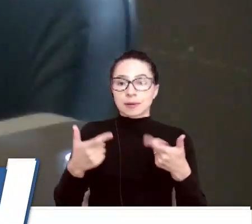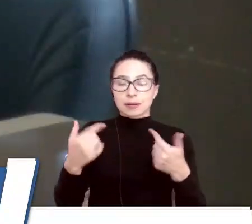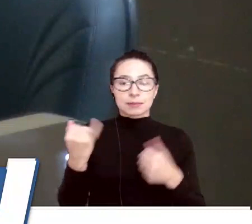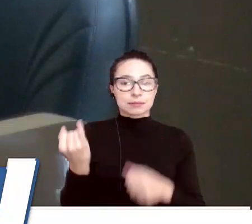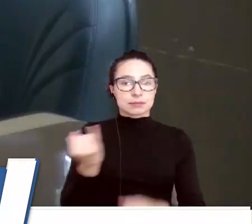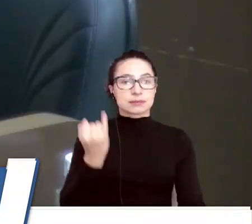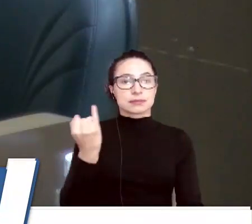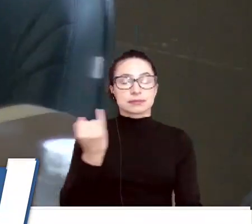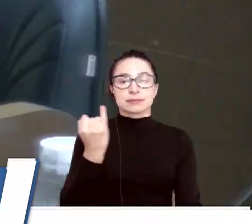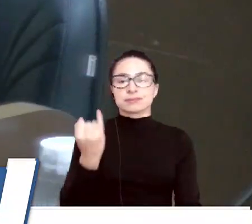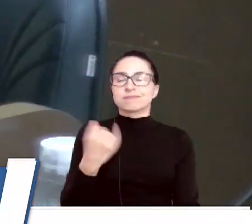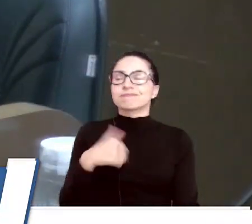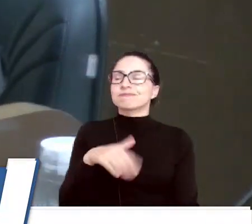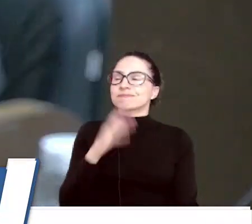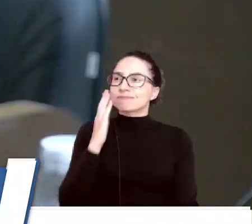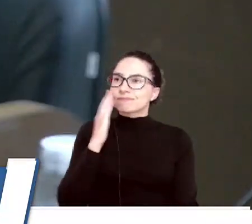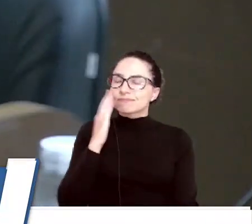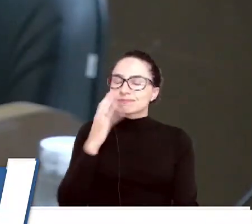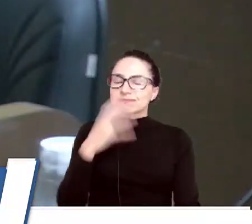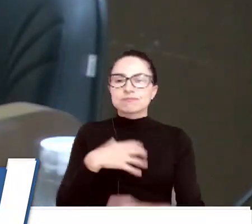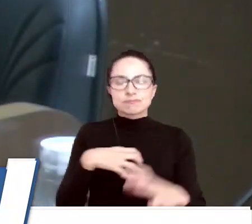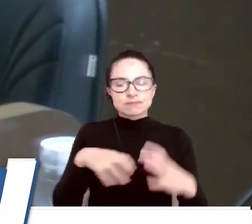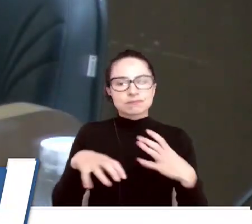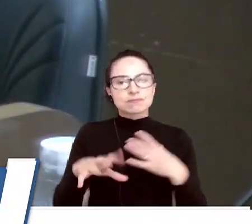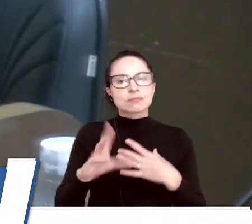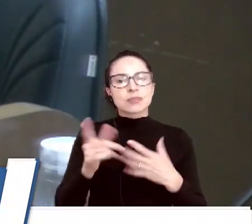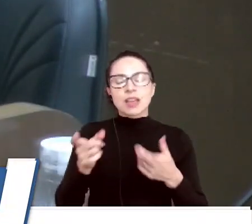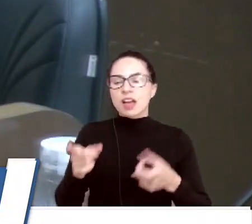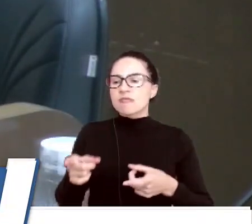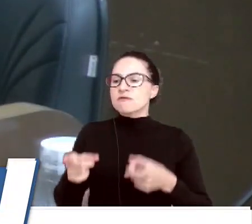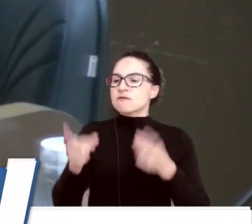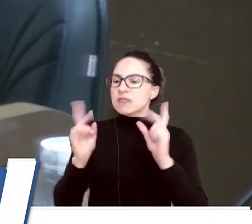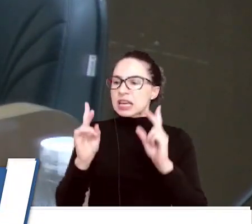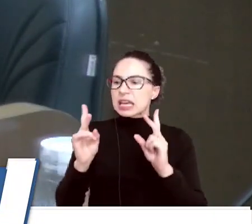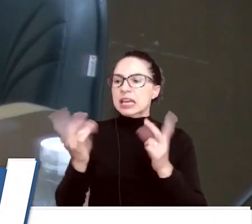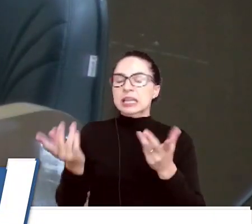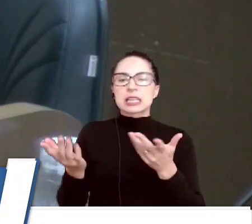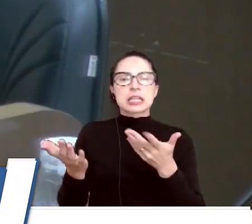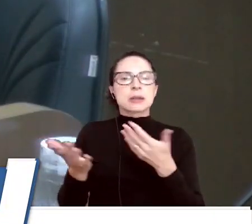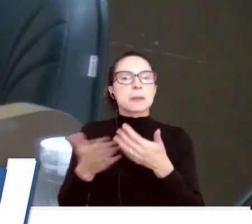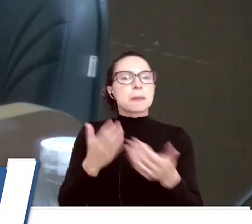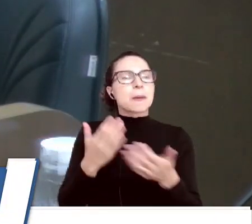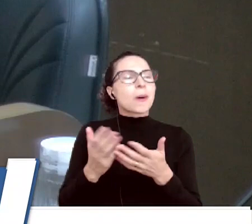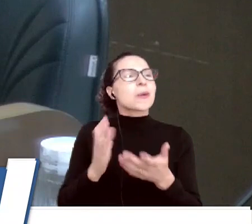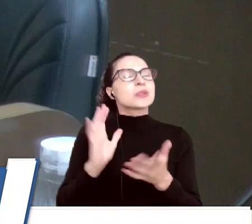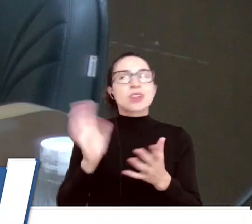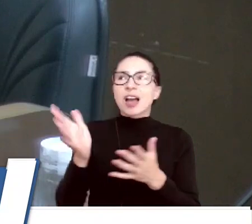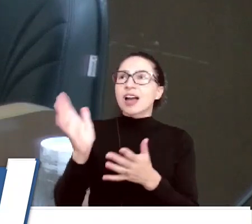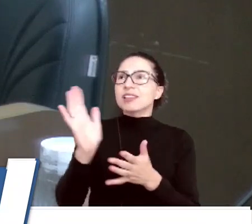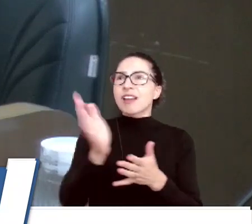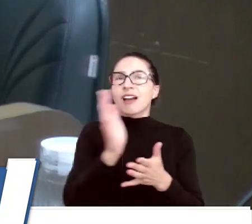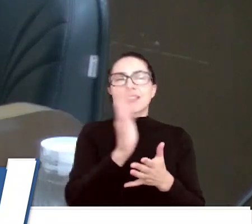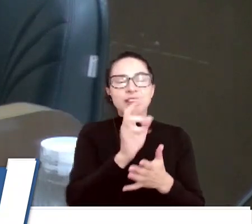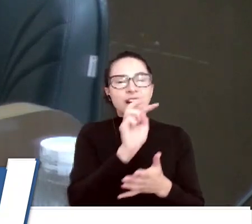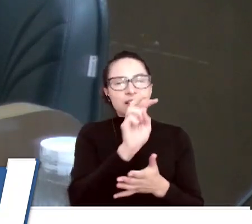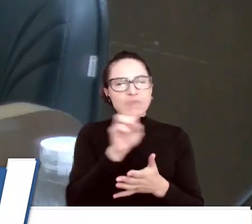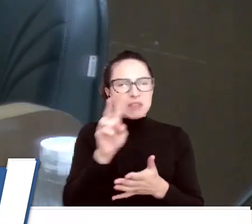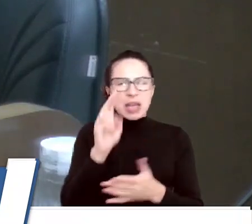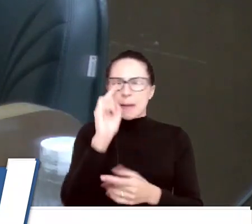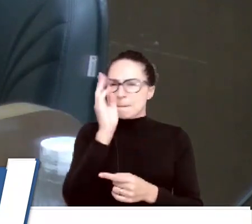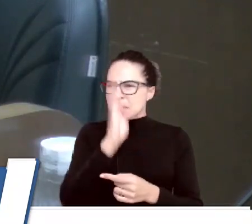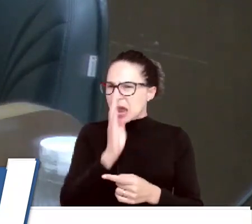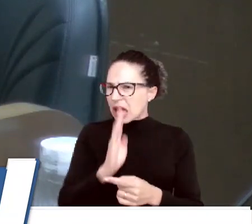A gente sabe e entende que a privatização, aonde aconteceu, seja no Brasil, seja em